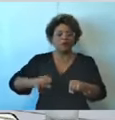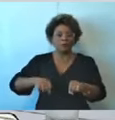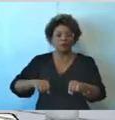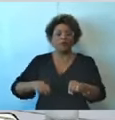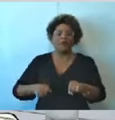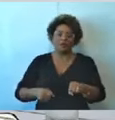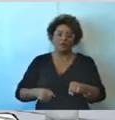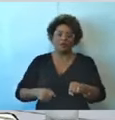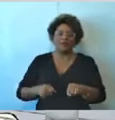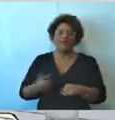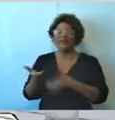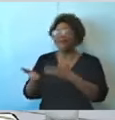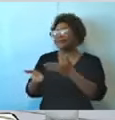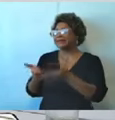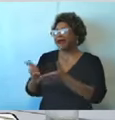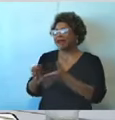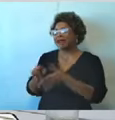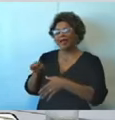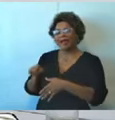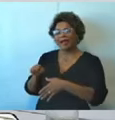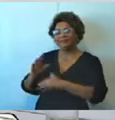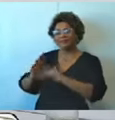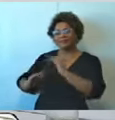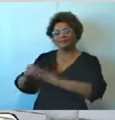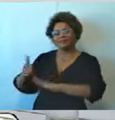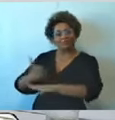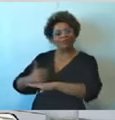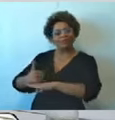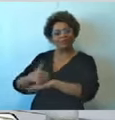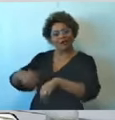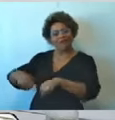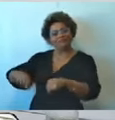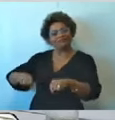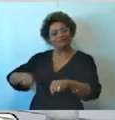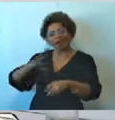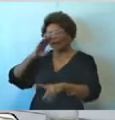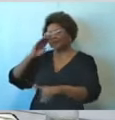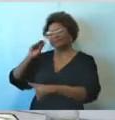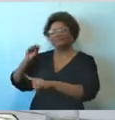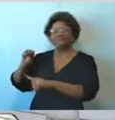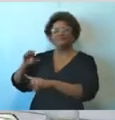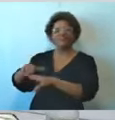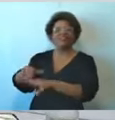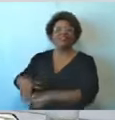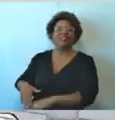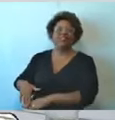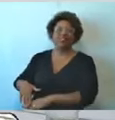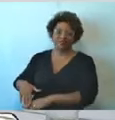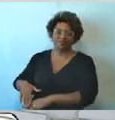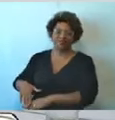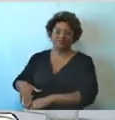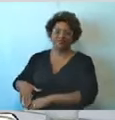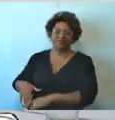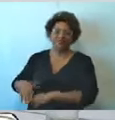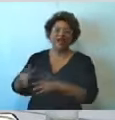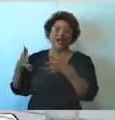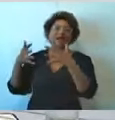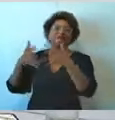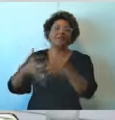para que a gente continue exercendo nosso trabalho, como o vereador que falou,